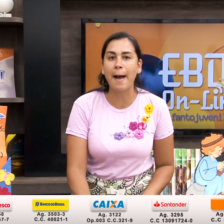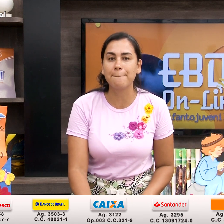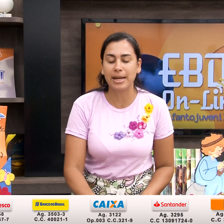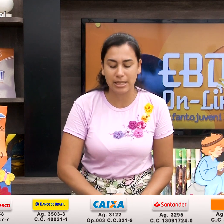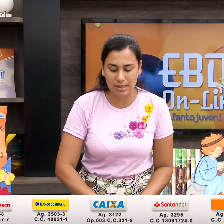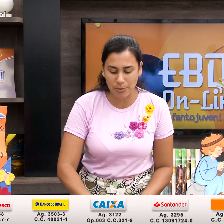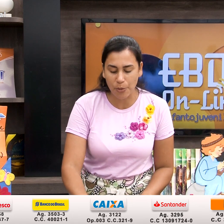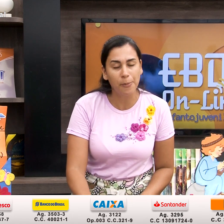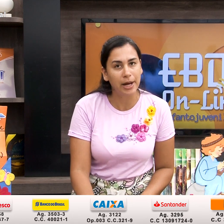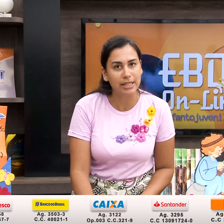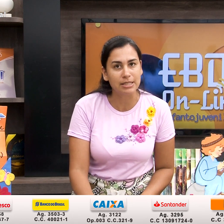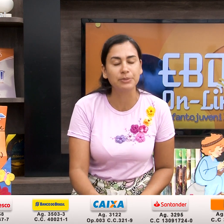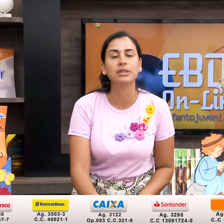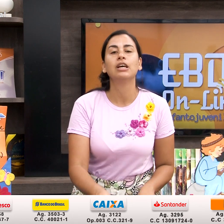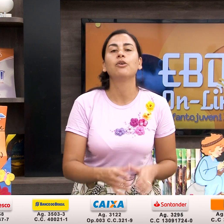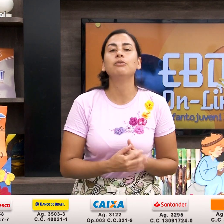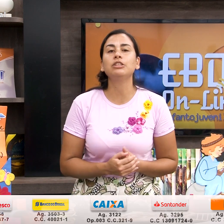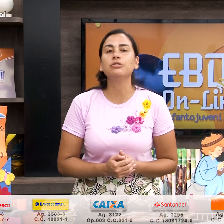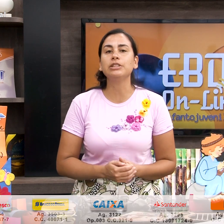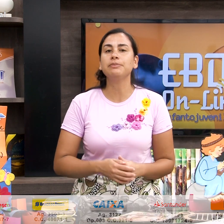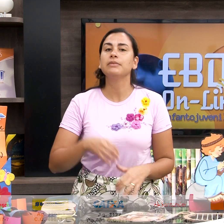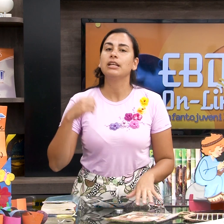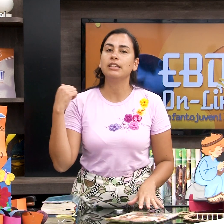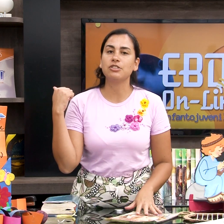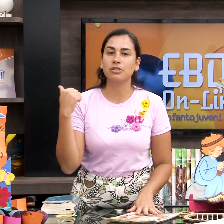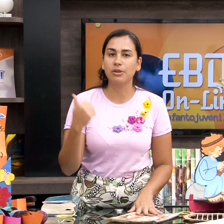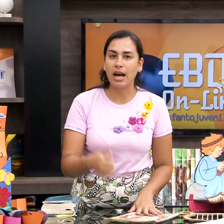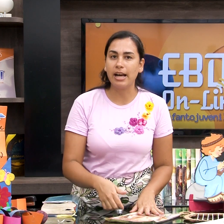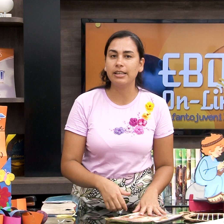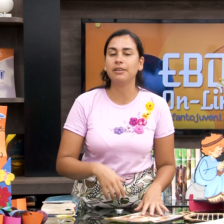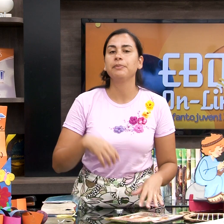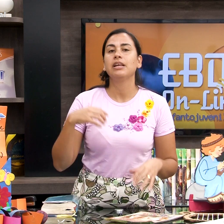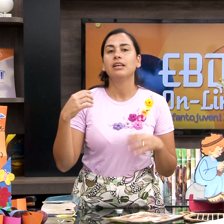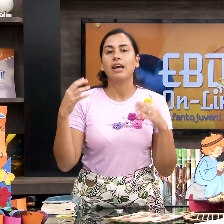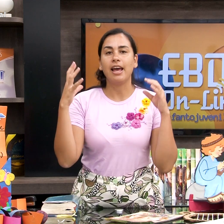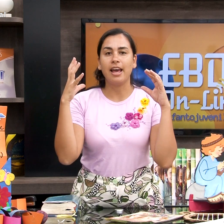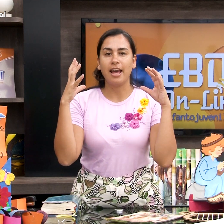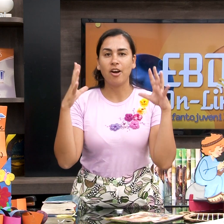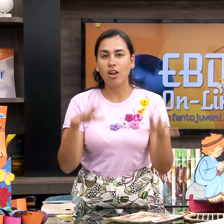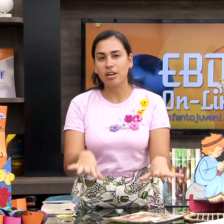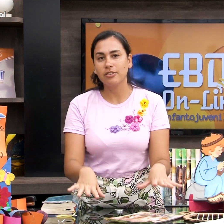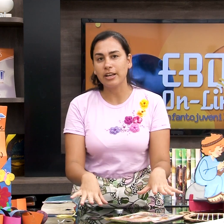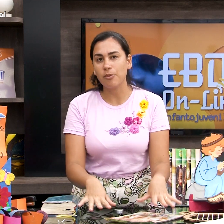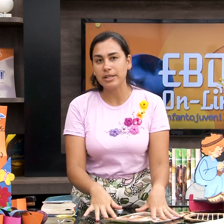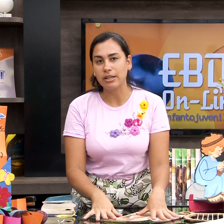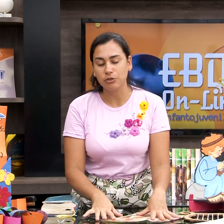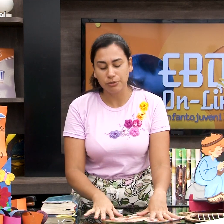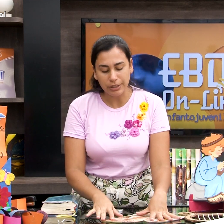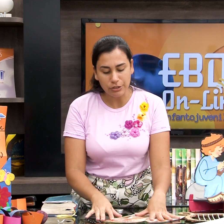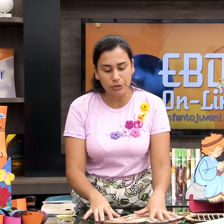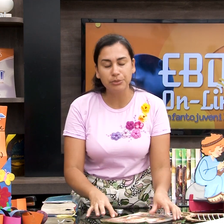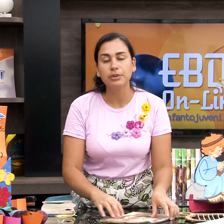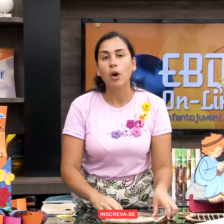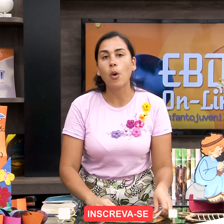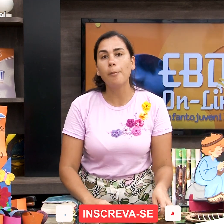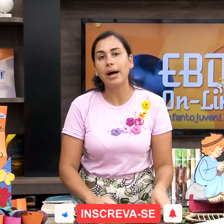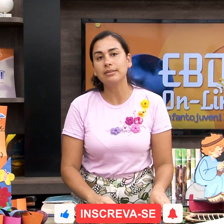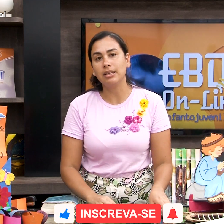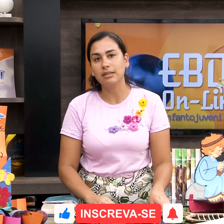venham, apareçam, compareçam. Continuem deixando like. Colocando aí comentários no